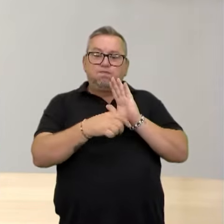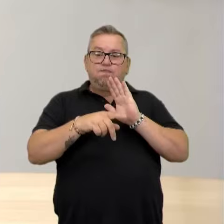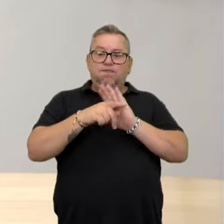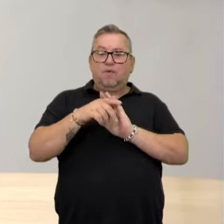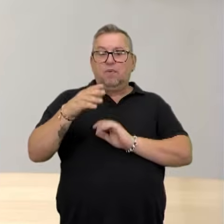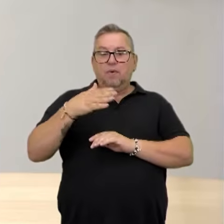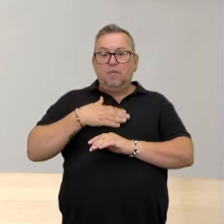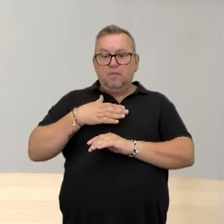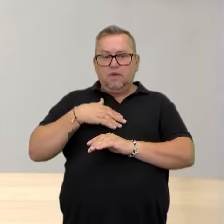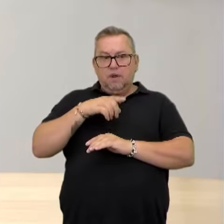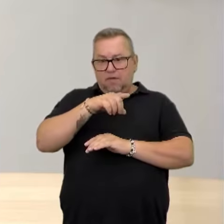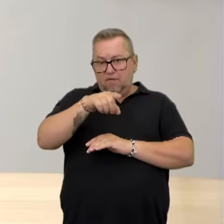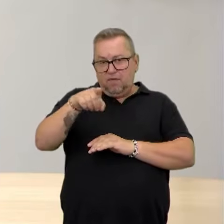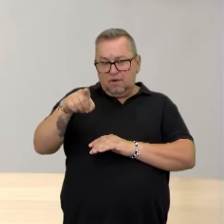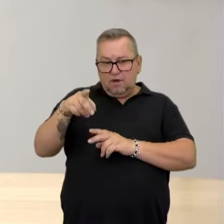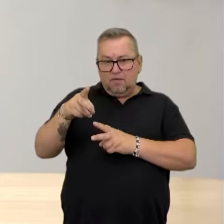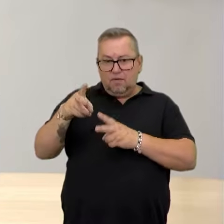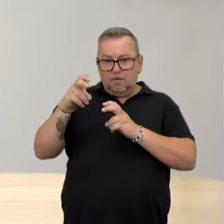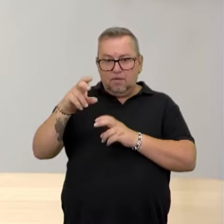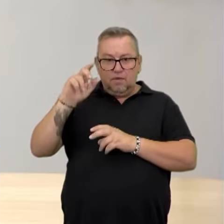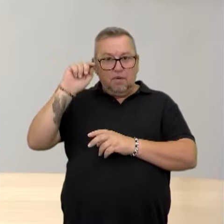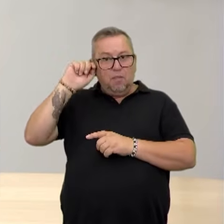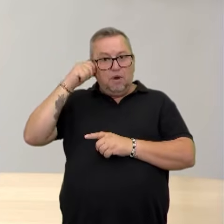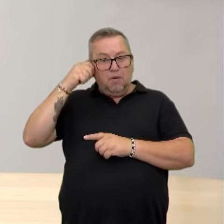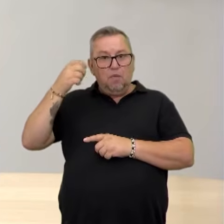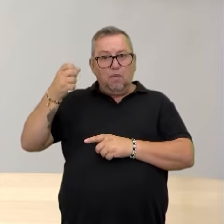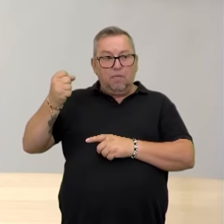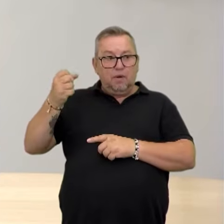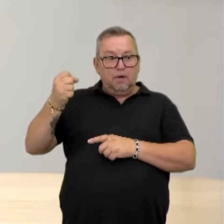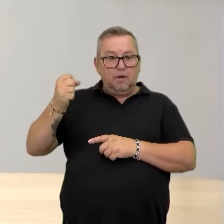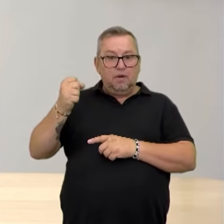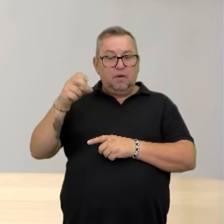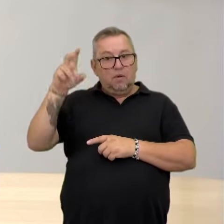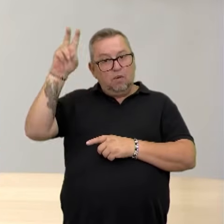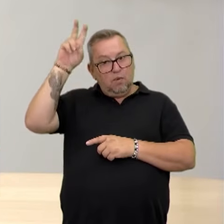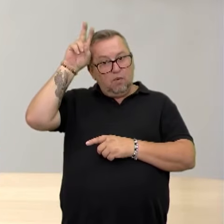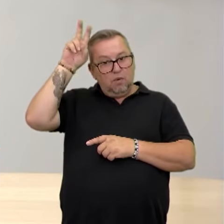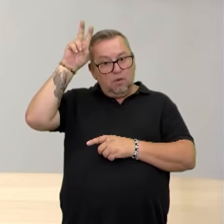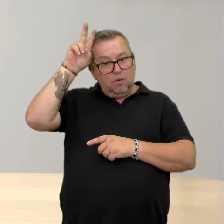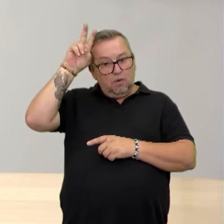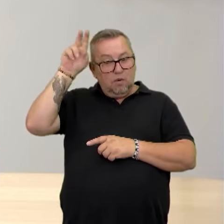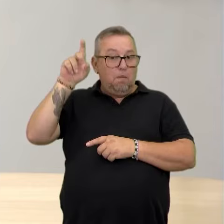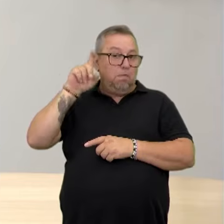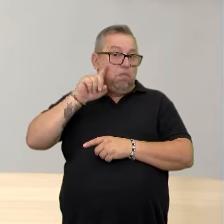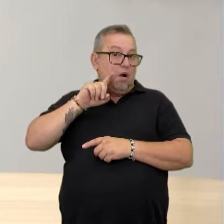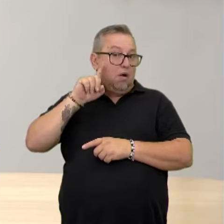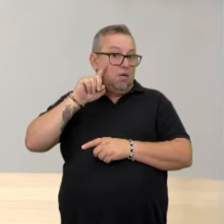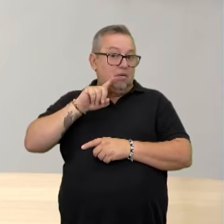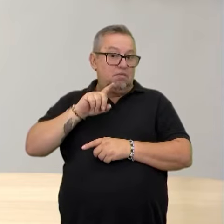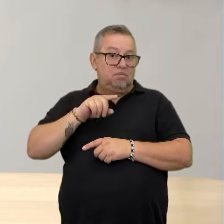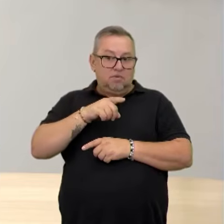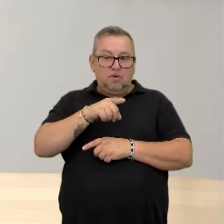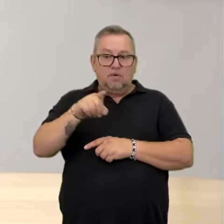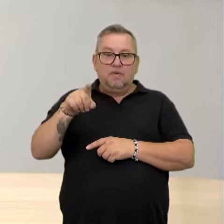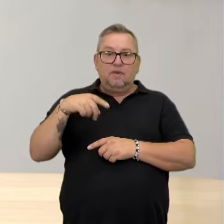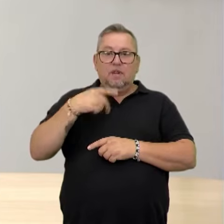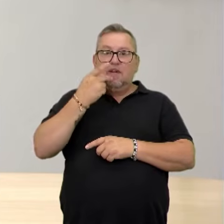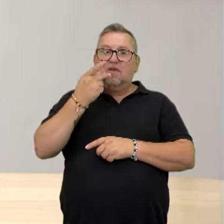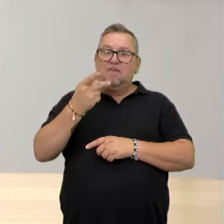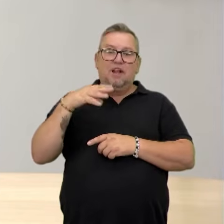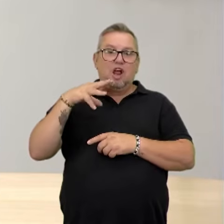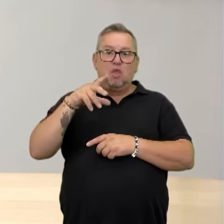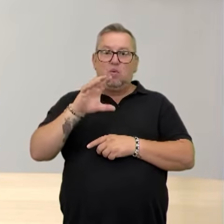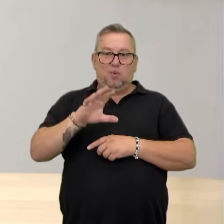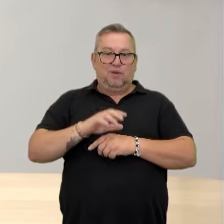vocês que vão dizer se vocês são pretos, brancos ou indígenas, pardos, são vocês que vão definir isso,